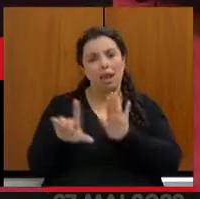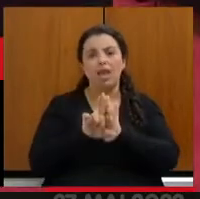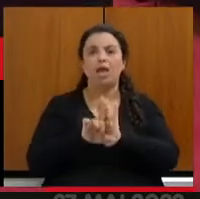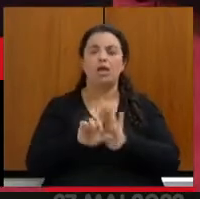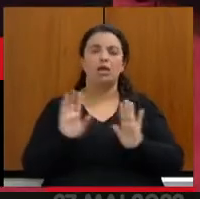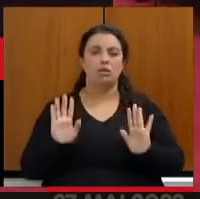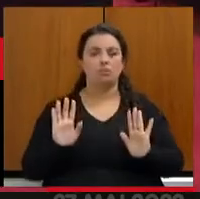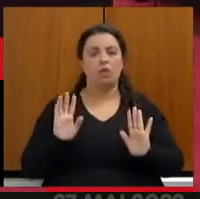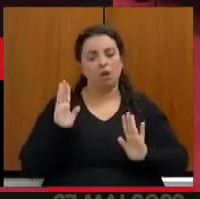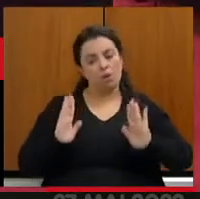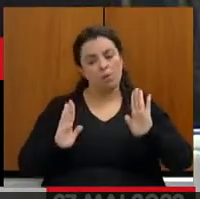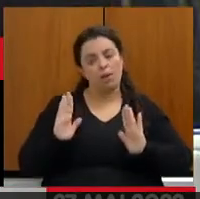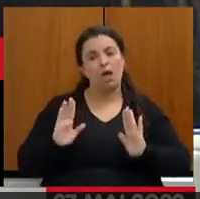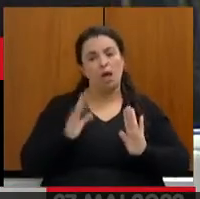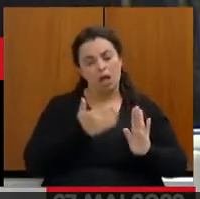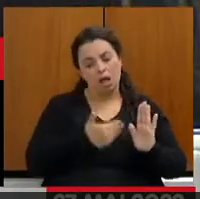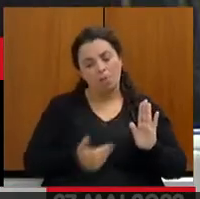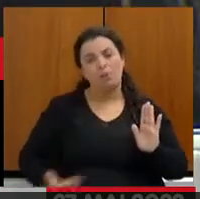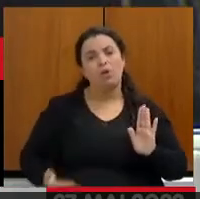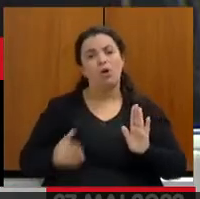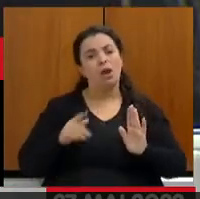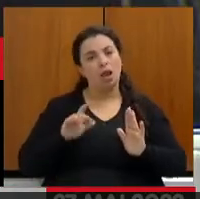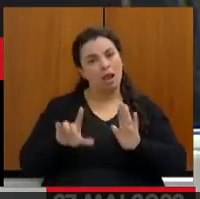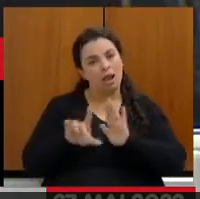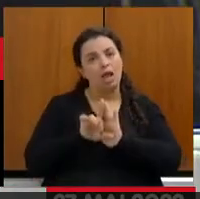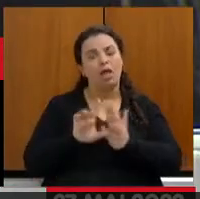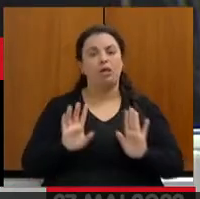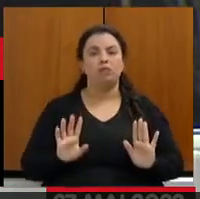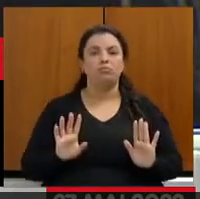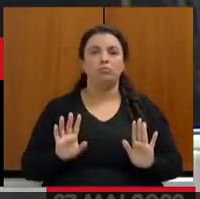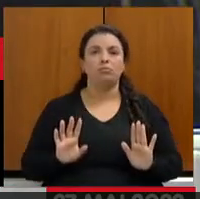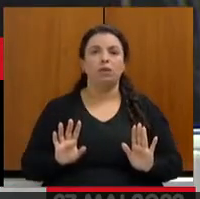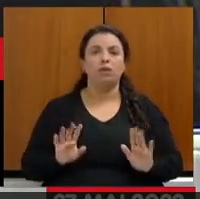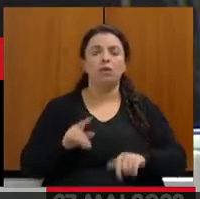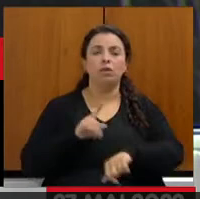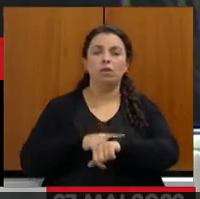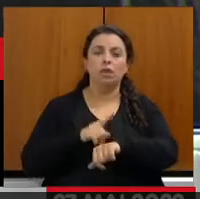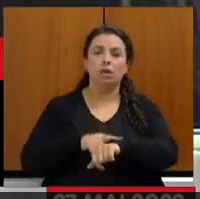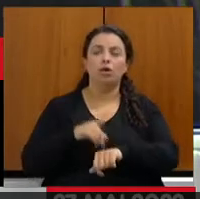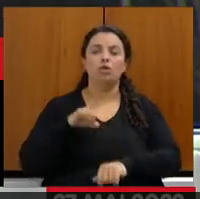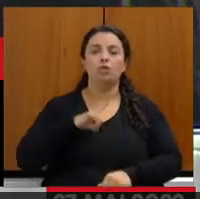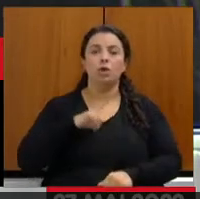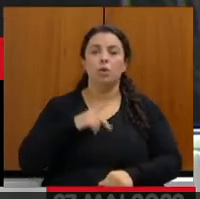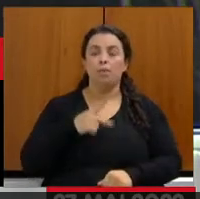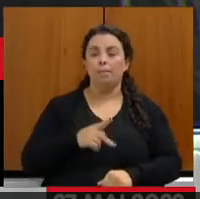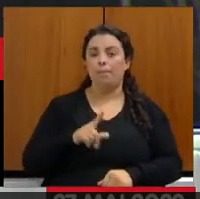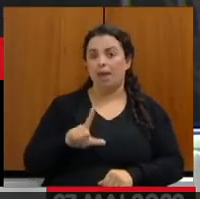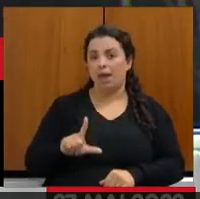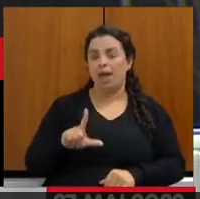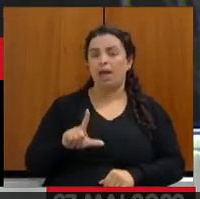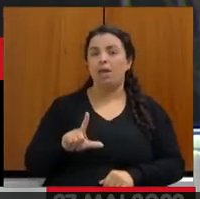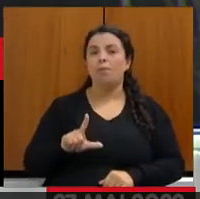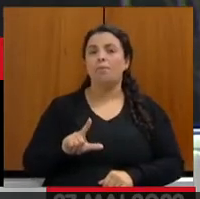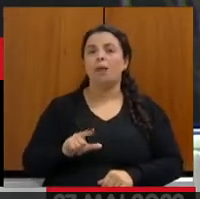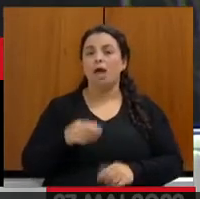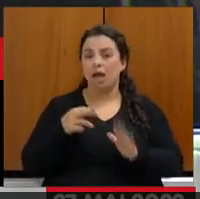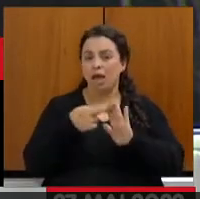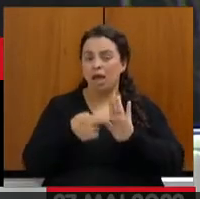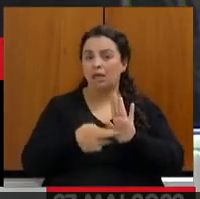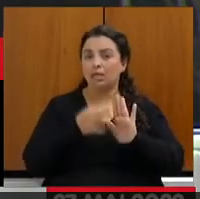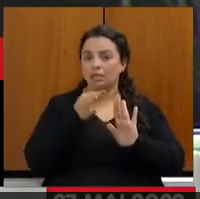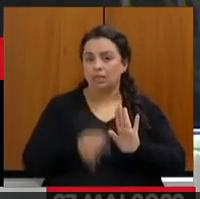bom então nós nós eu acho que tá na hora de criar-se um PL para legalização do trabalho